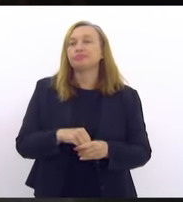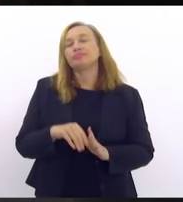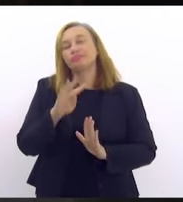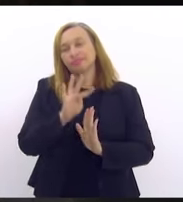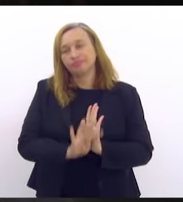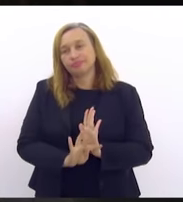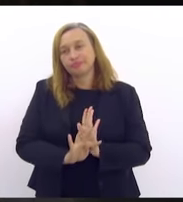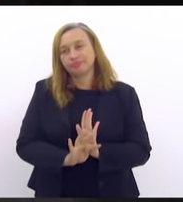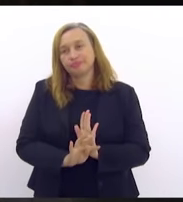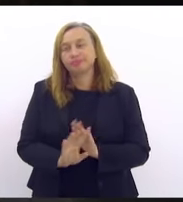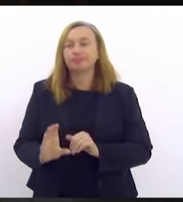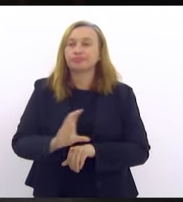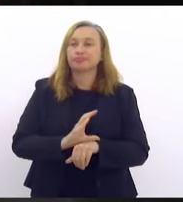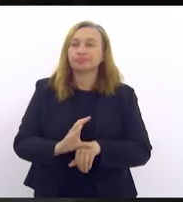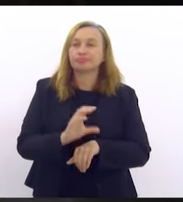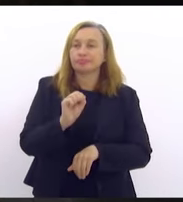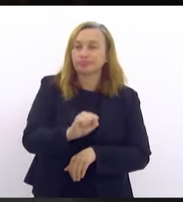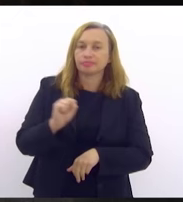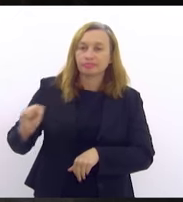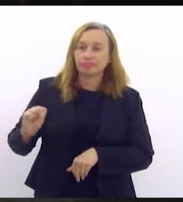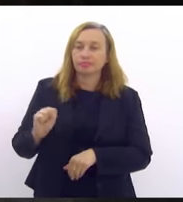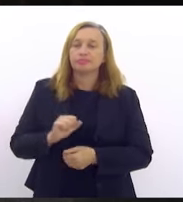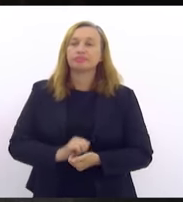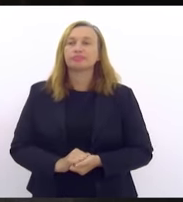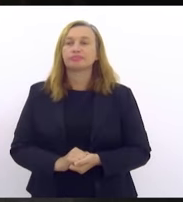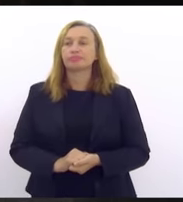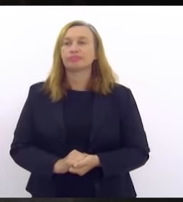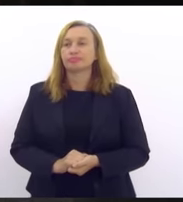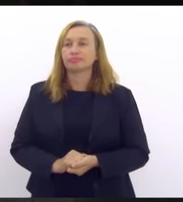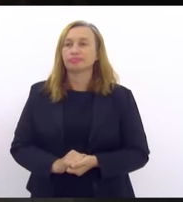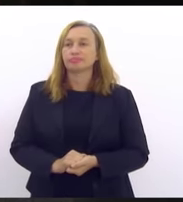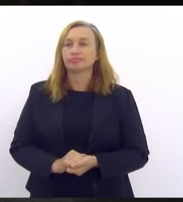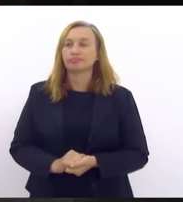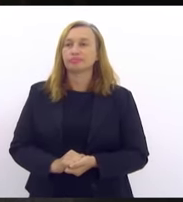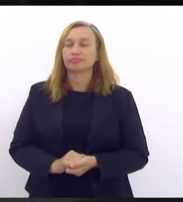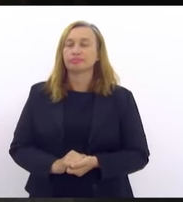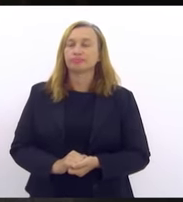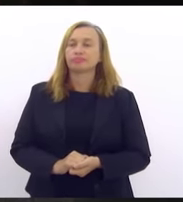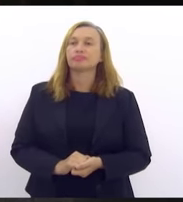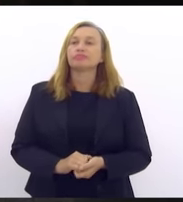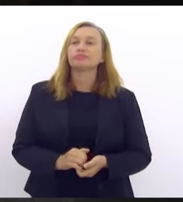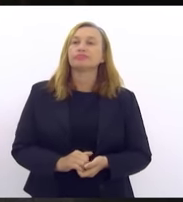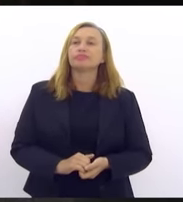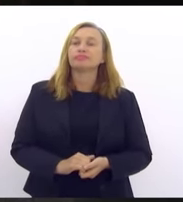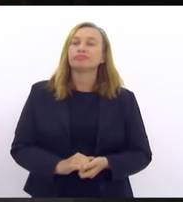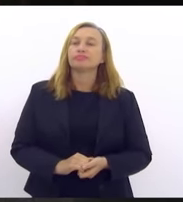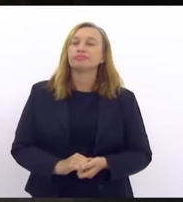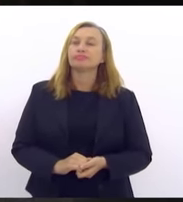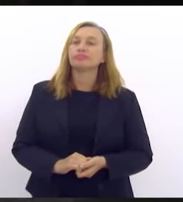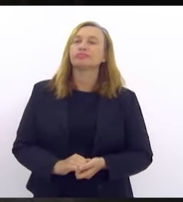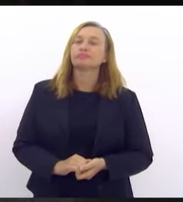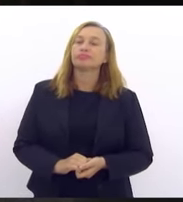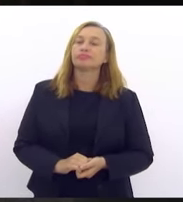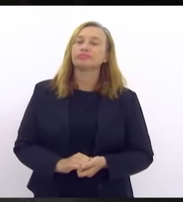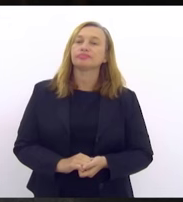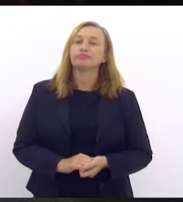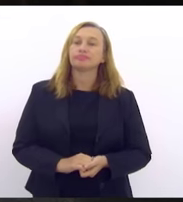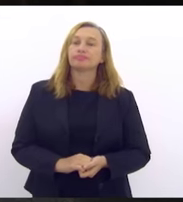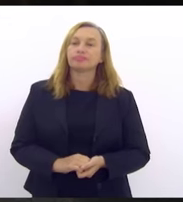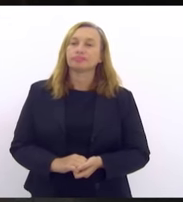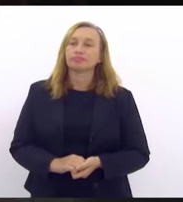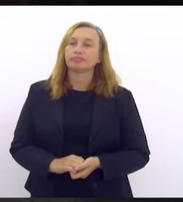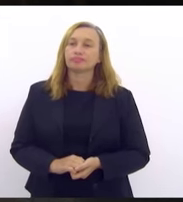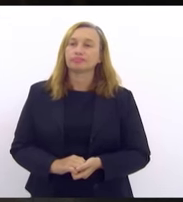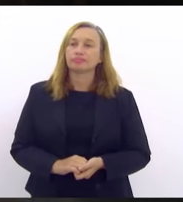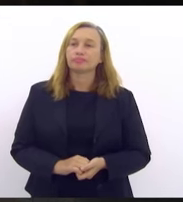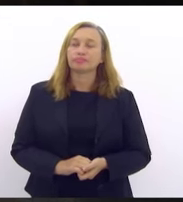originário da Constituição de 8 e que tanto foi dilacerado ao longo do tempo de maneira que